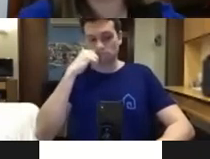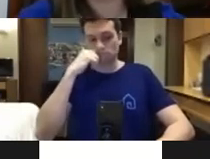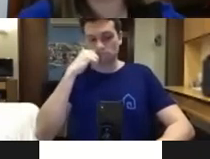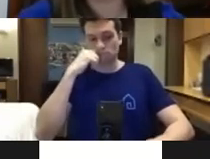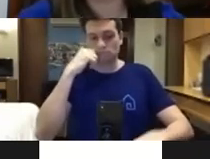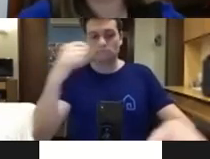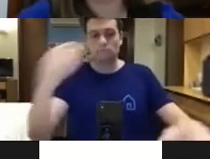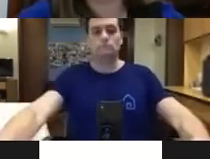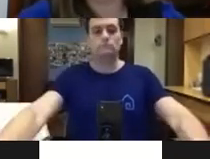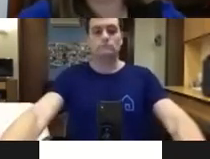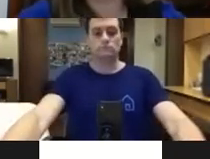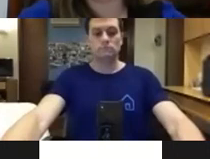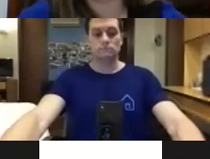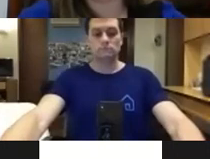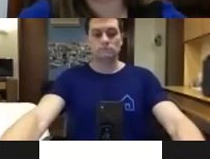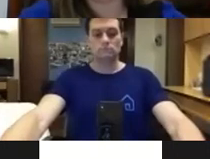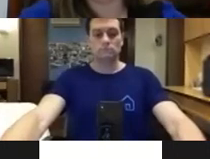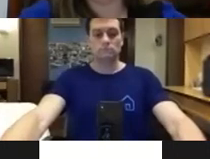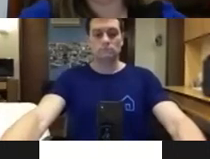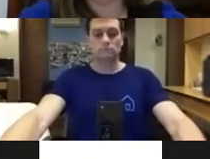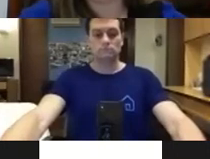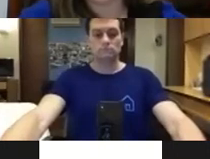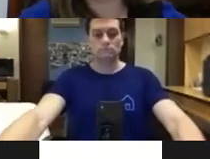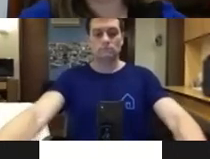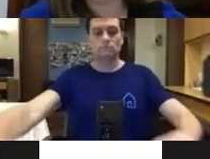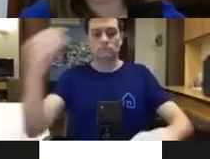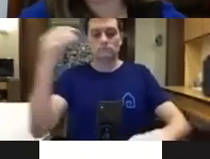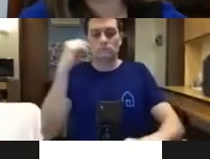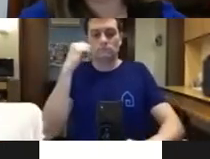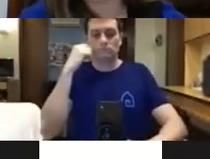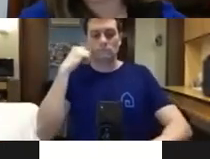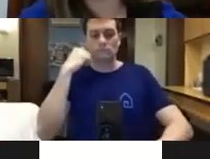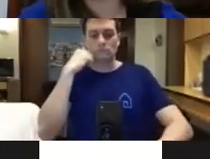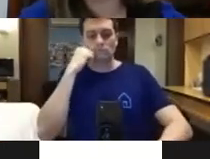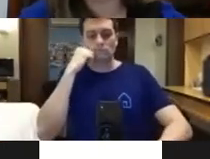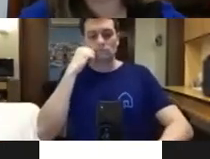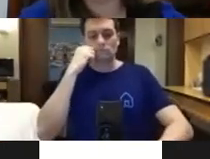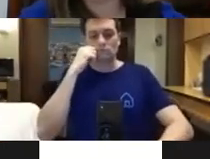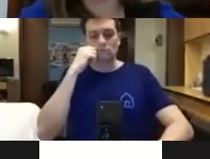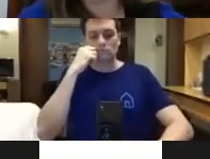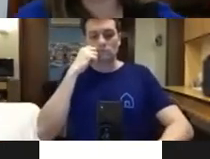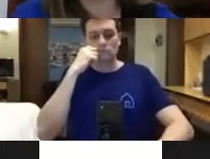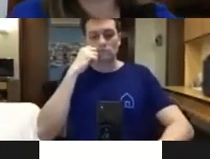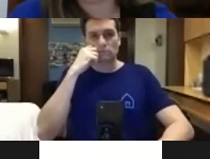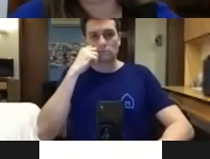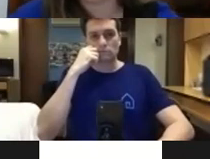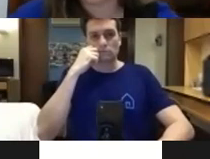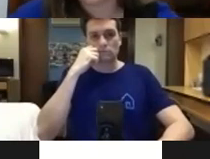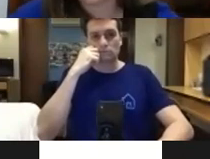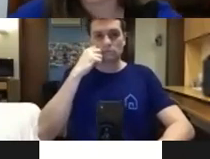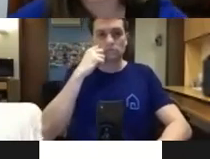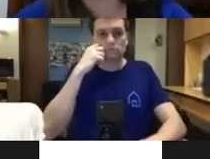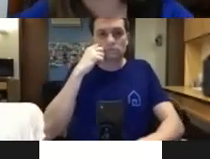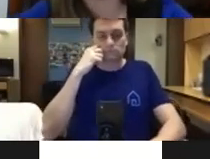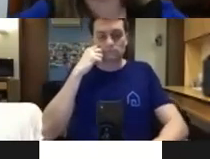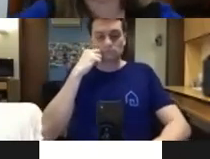cerca de 55. E o concreto, ele tem uma condutividade bem mais baixa, então 1,75 para